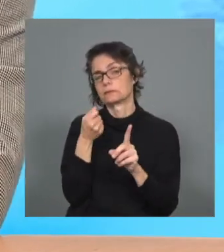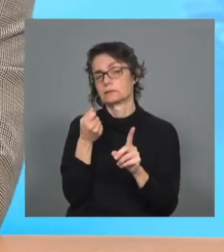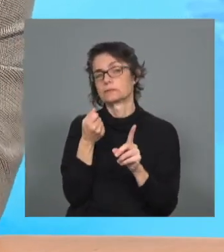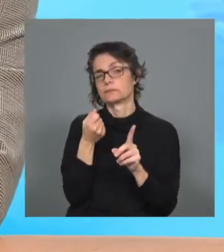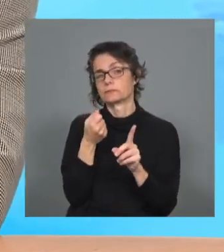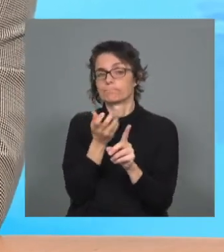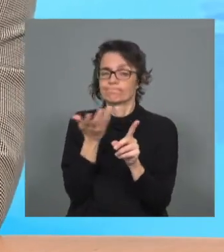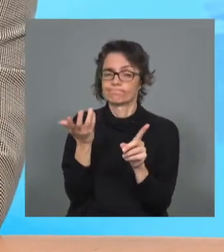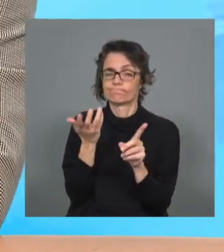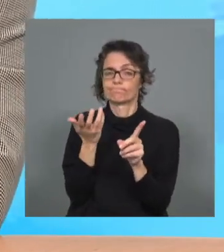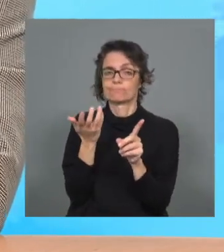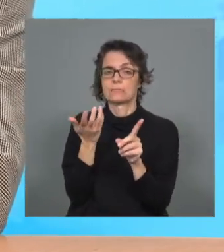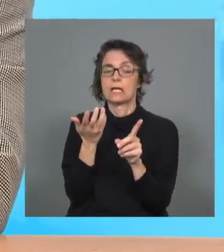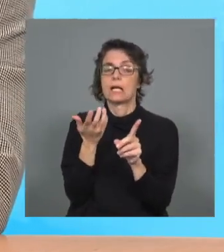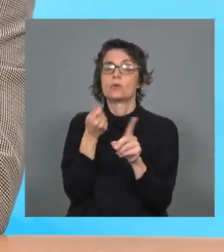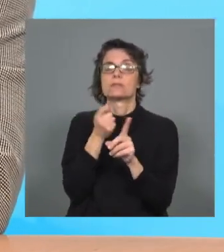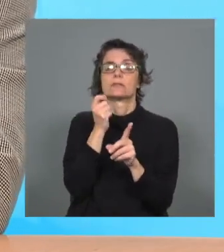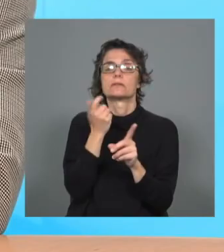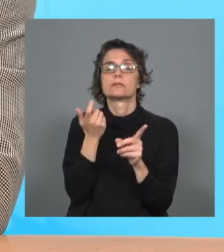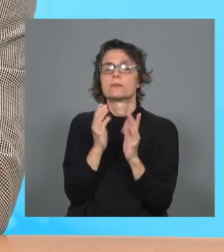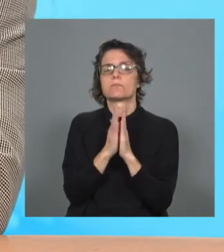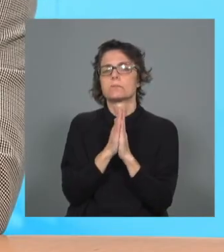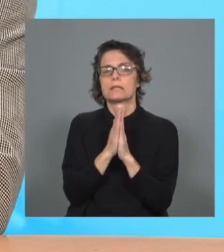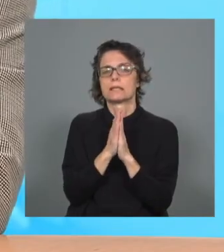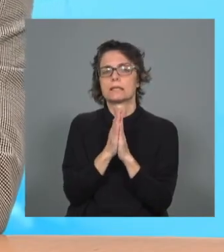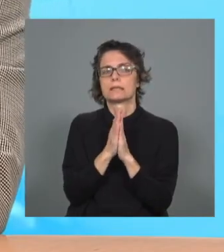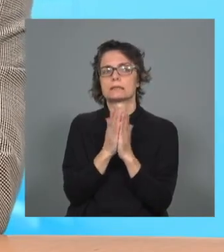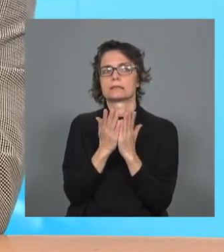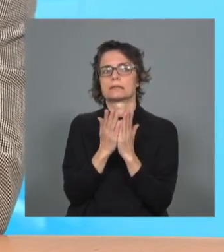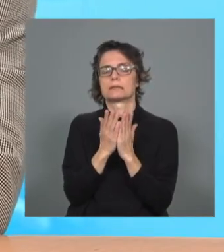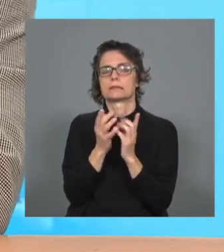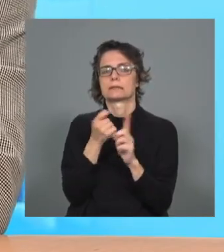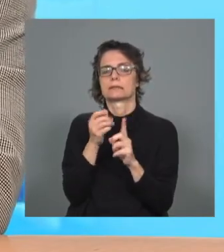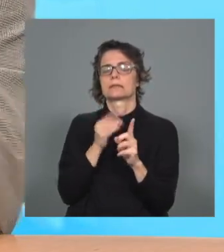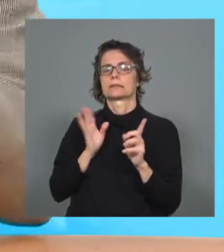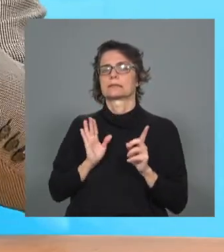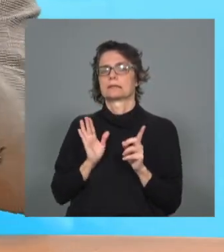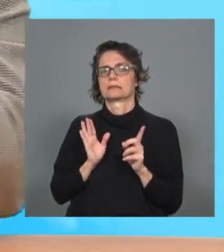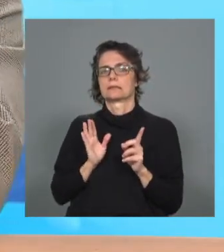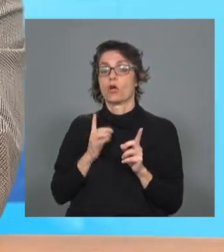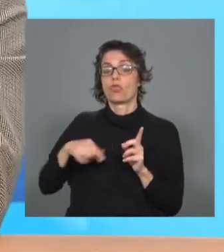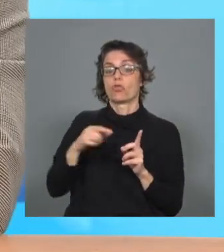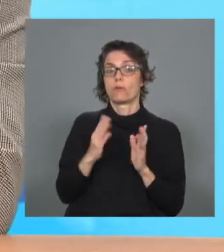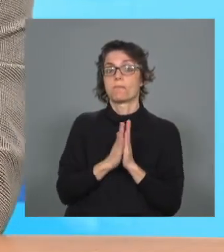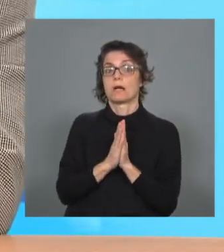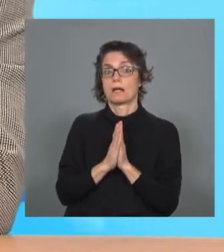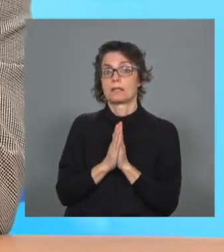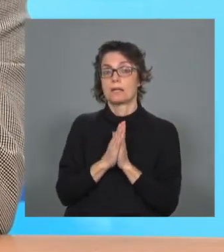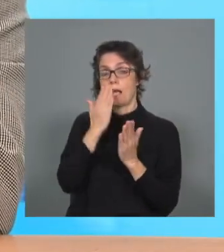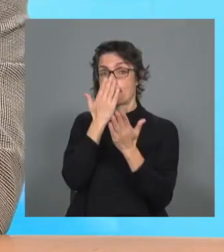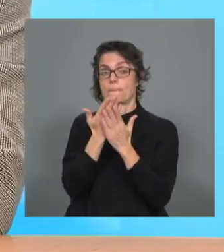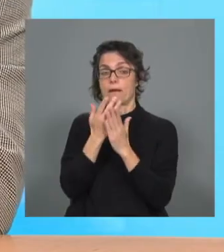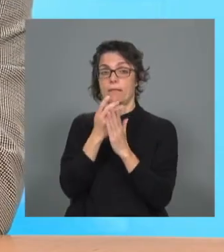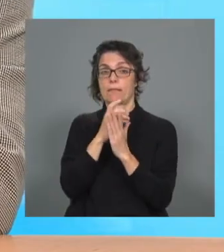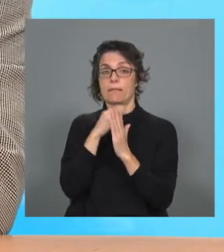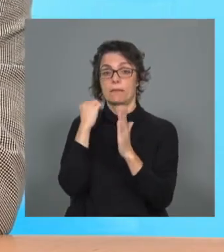é um desafio para a Igreja. Como é que a Igreja, nos nossos tempos, no século XXI, com um decréscimo, e isso acho